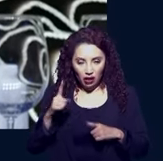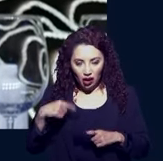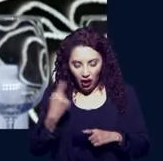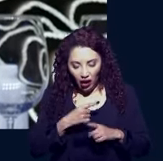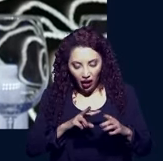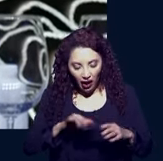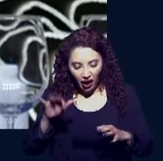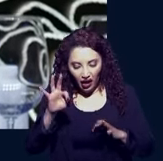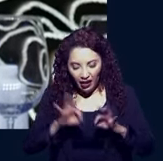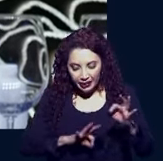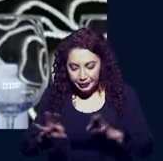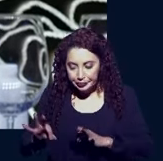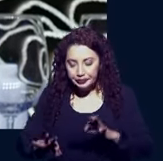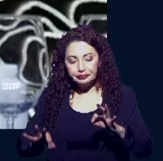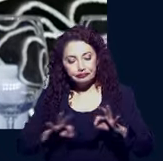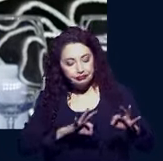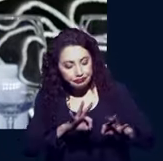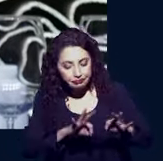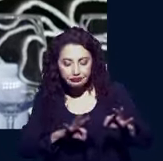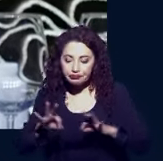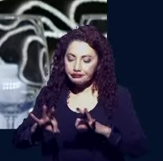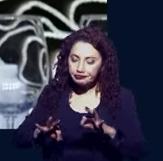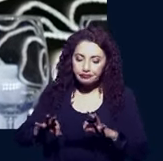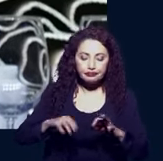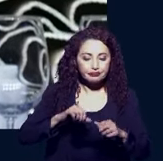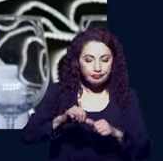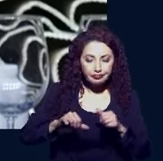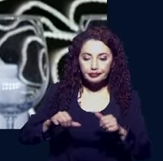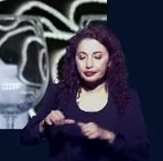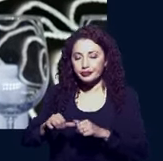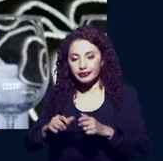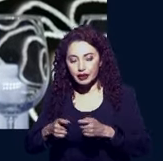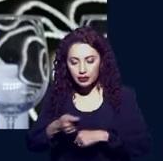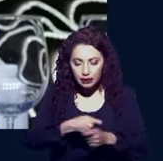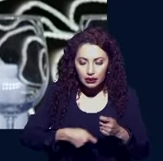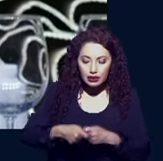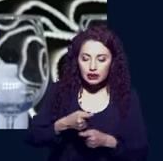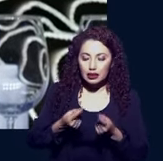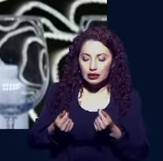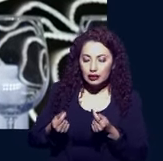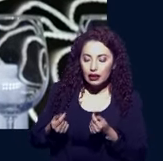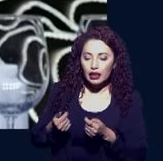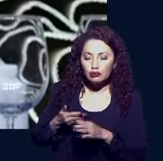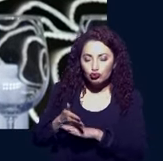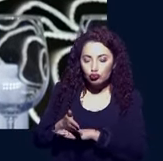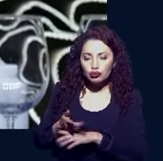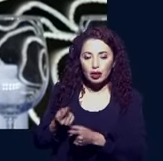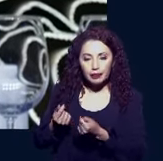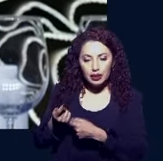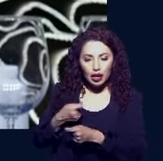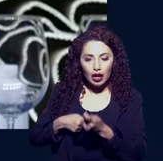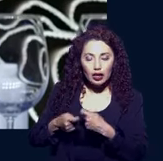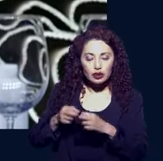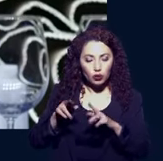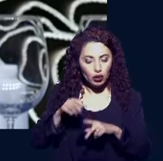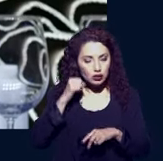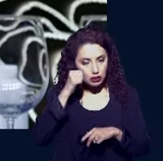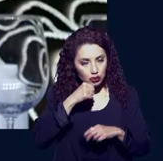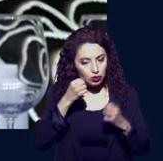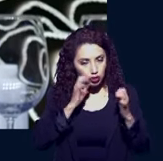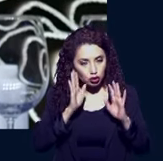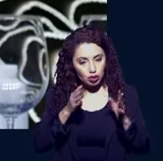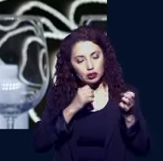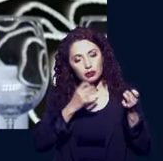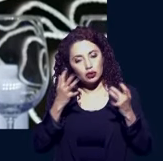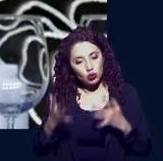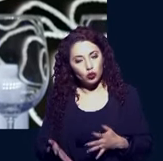infraestrutura isso vai propiciando e você vai melhorando o acesso ao mercado de capitais como a a Senadora falou